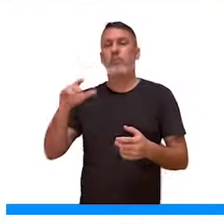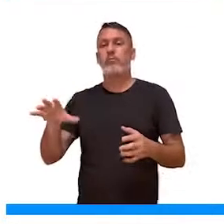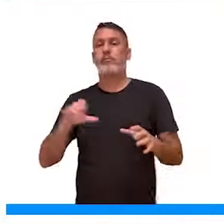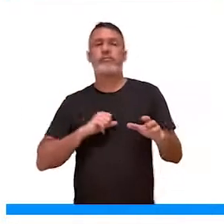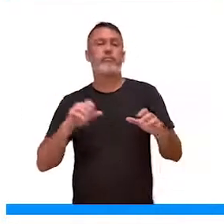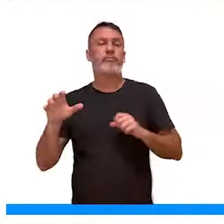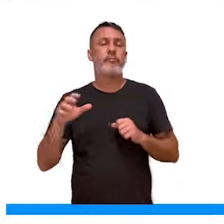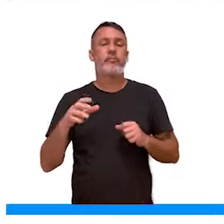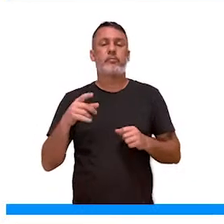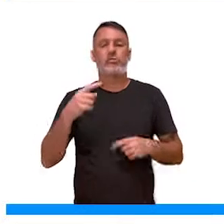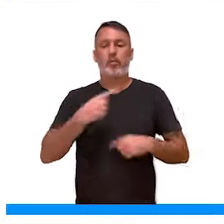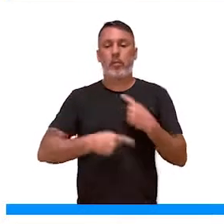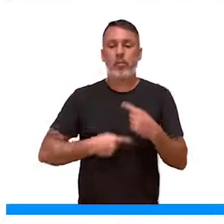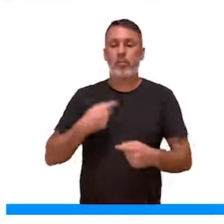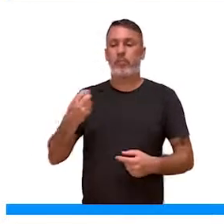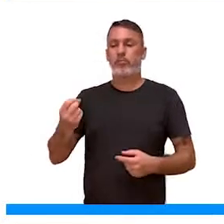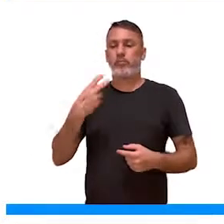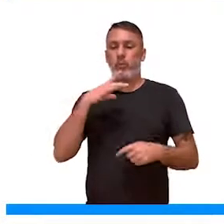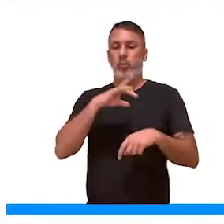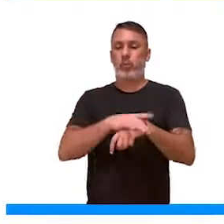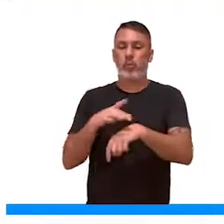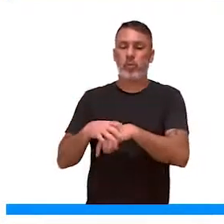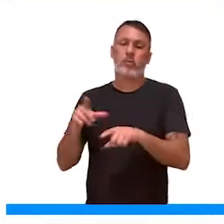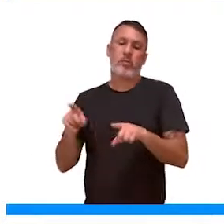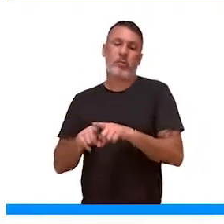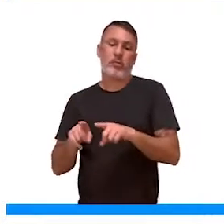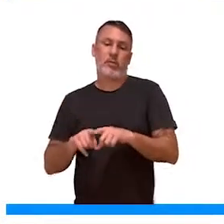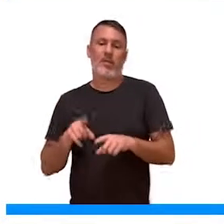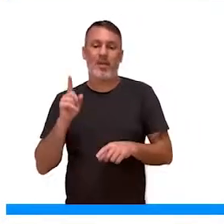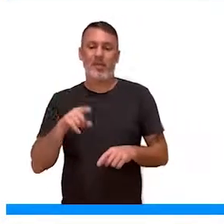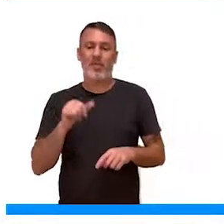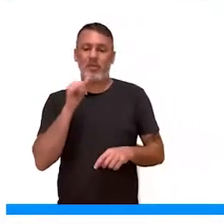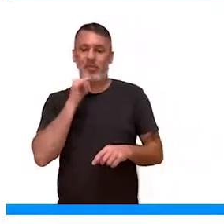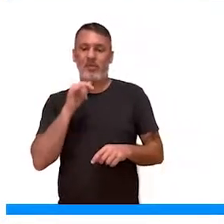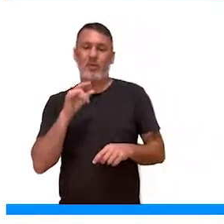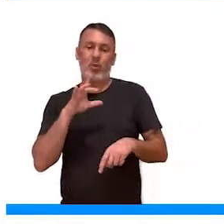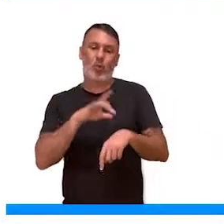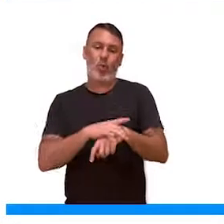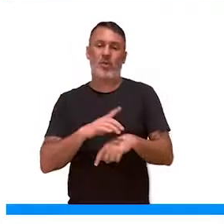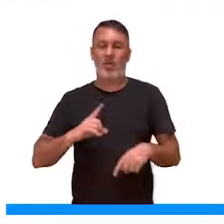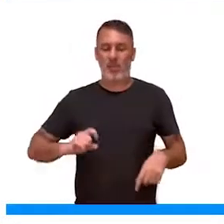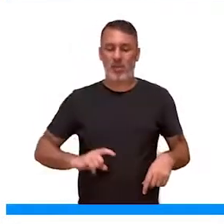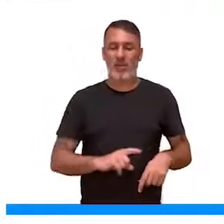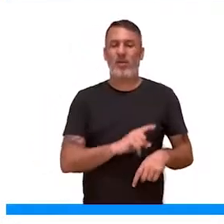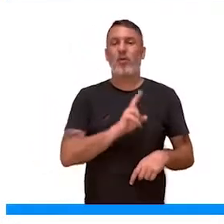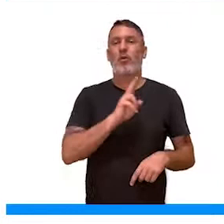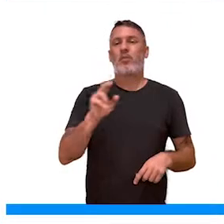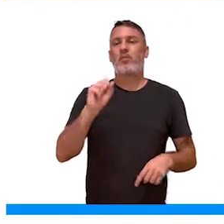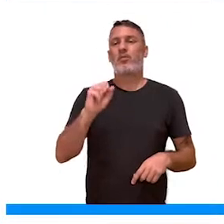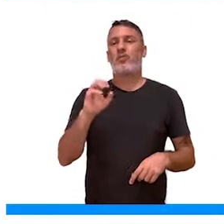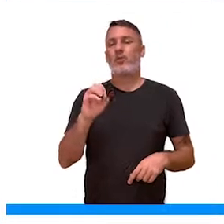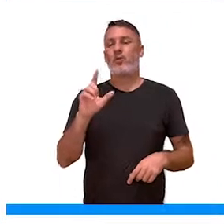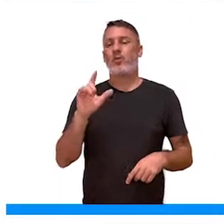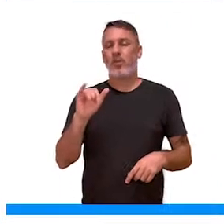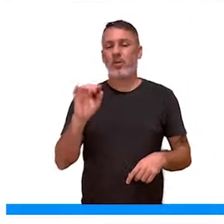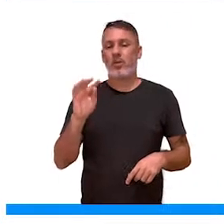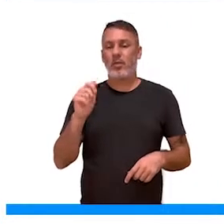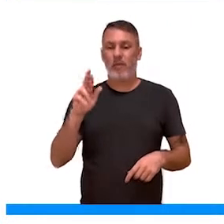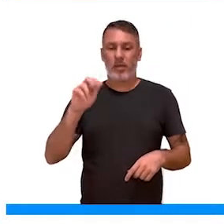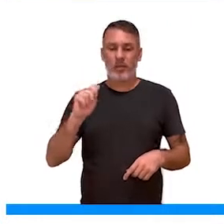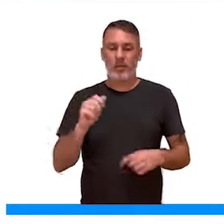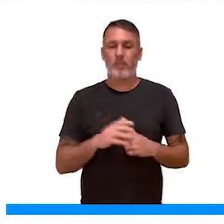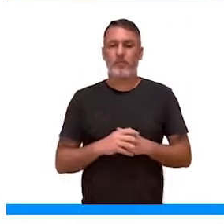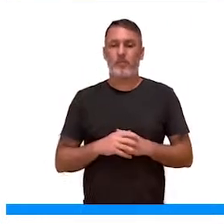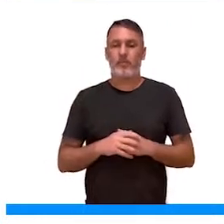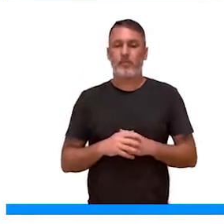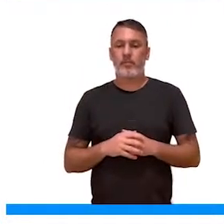as larvas dessa tênia e vai desenvolver o adulto no intestino, que é a famosa teníase ou solitária, que a gente chama. Agora,